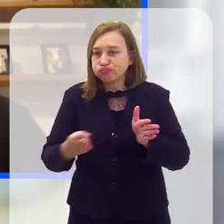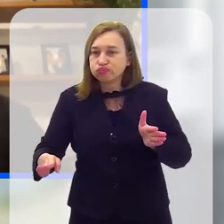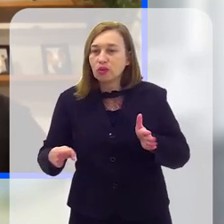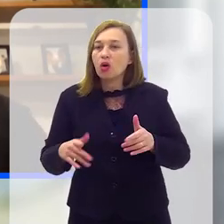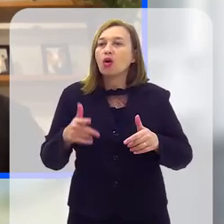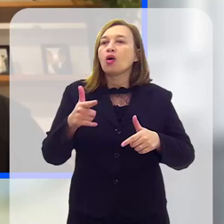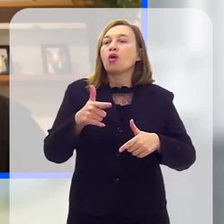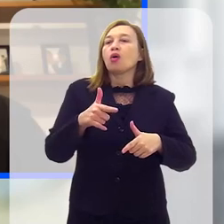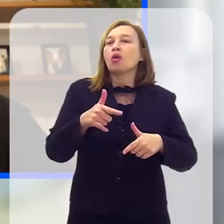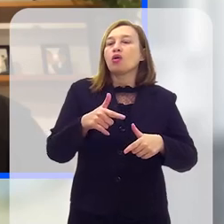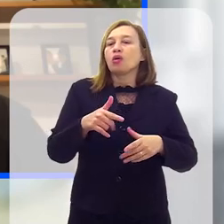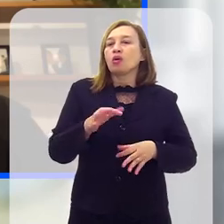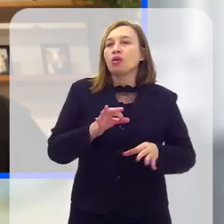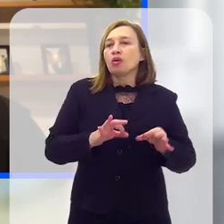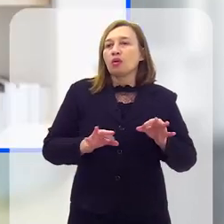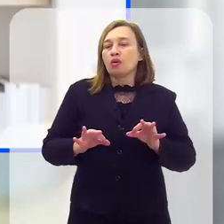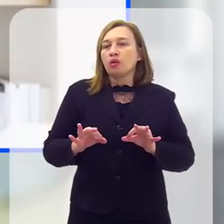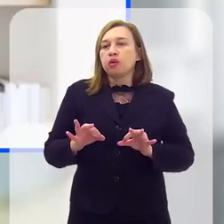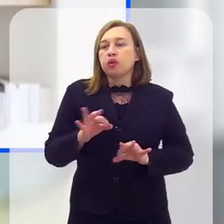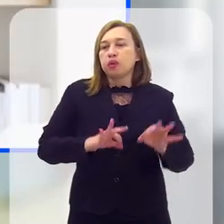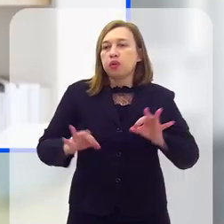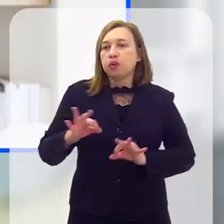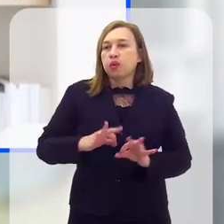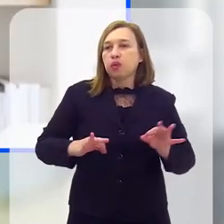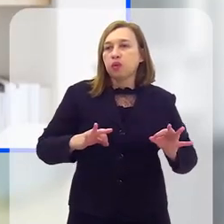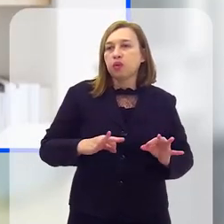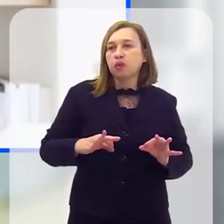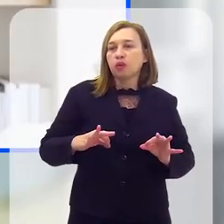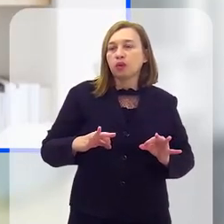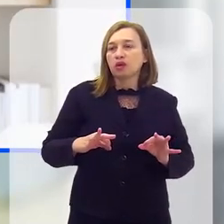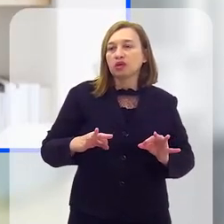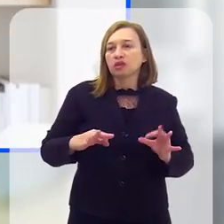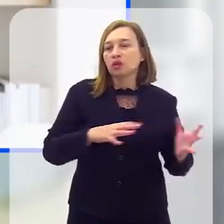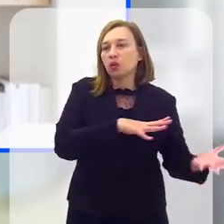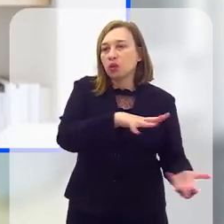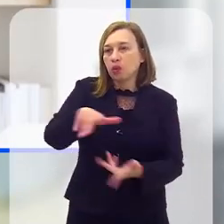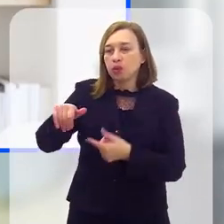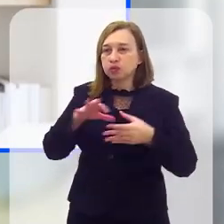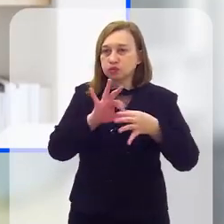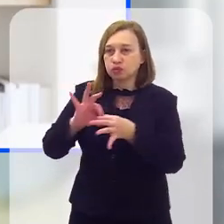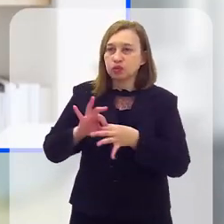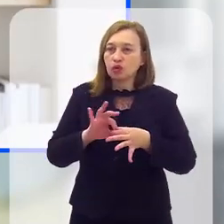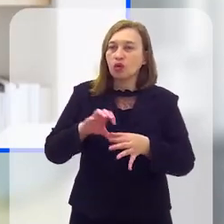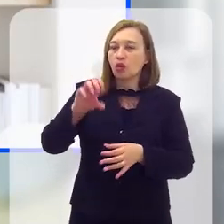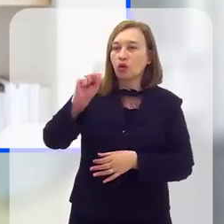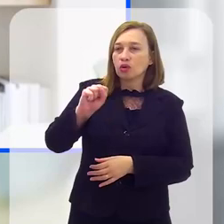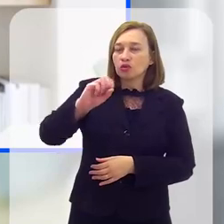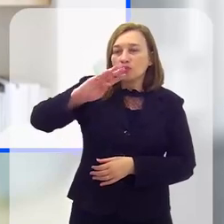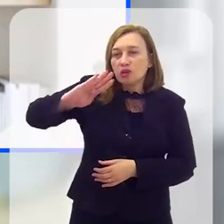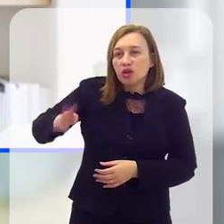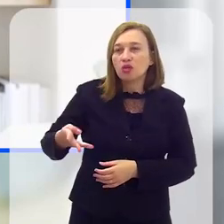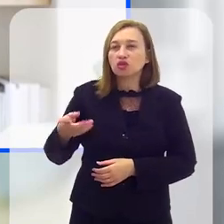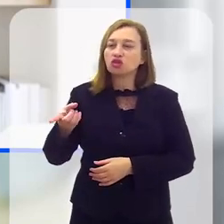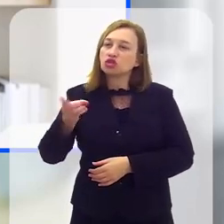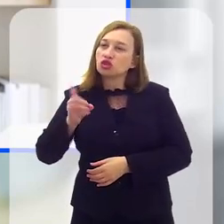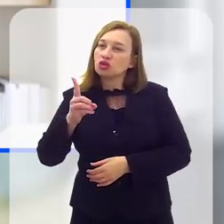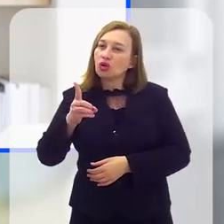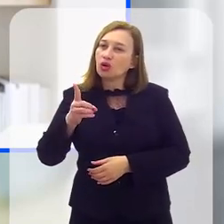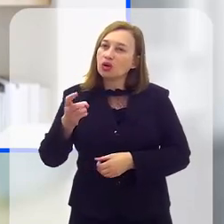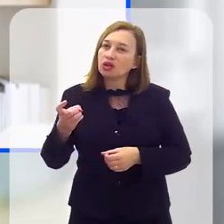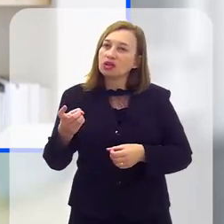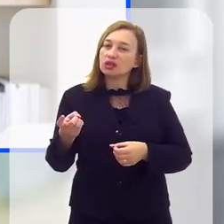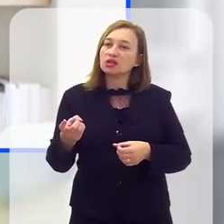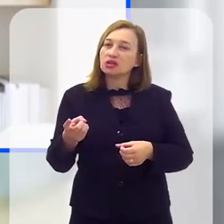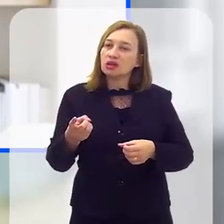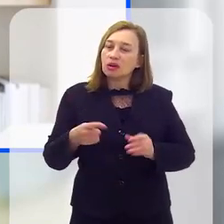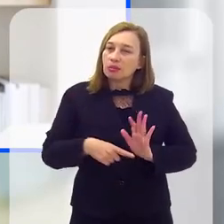oceanos. O Programa das Nações Unidas para o Meio Ambiente estima que serão necessários pelo menos 8 bilhões de dólares para